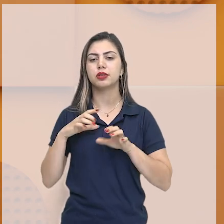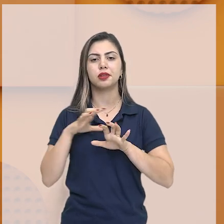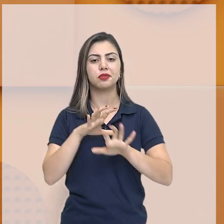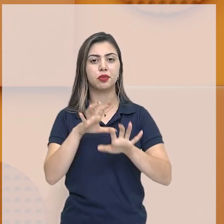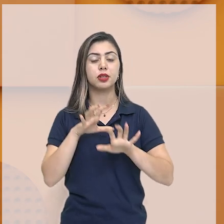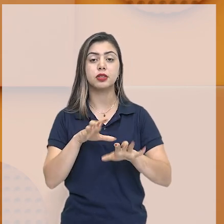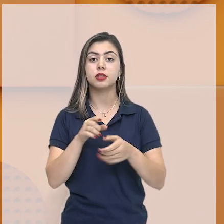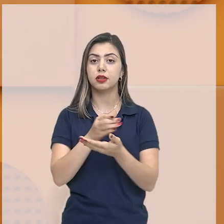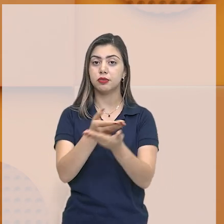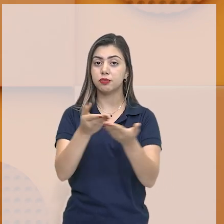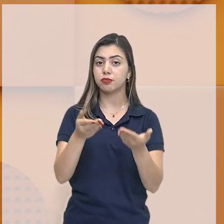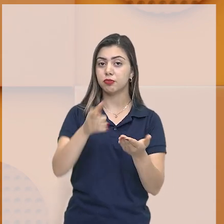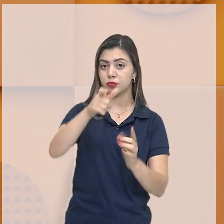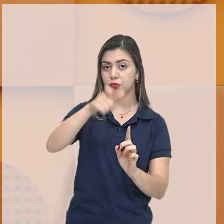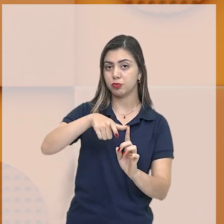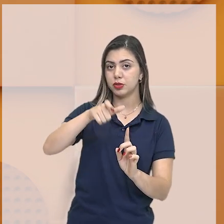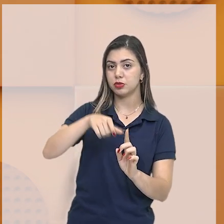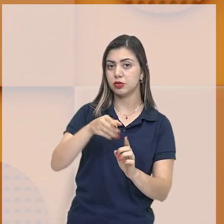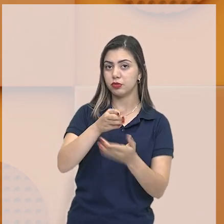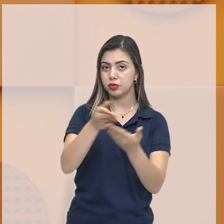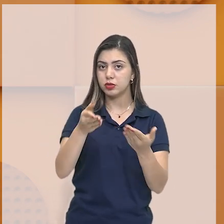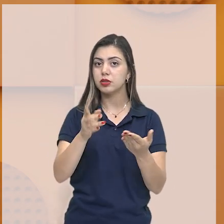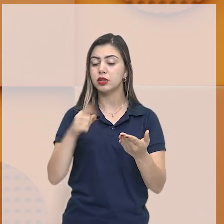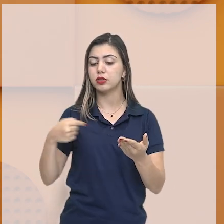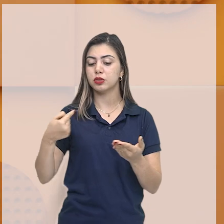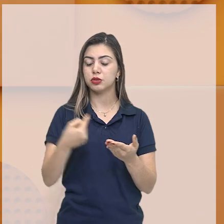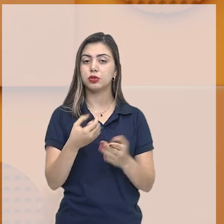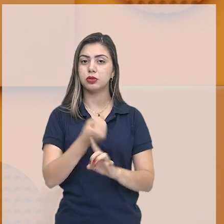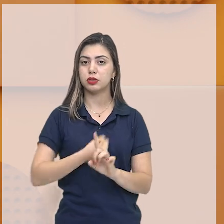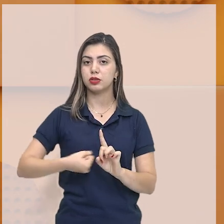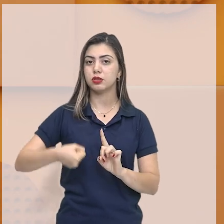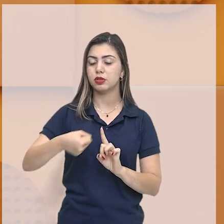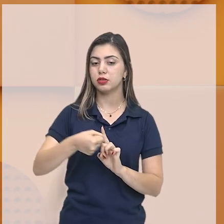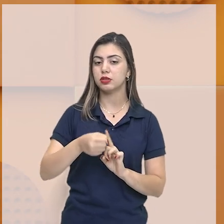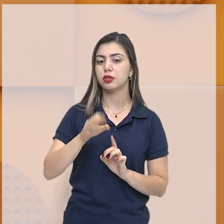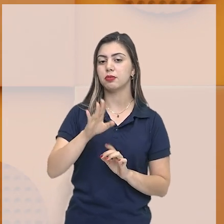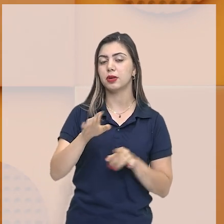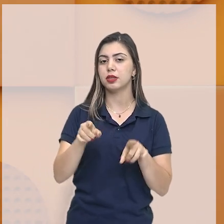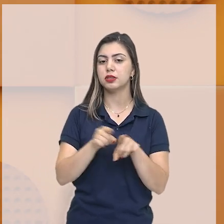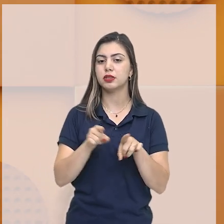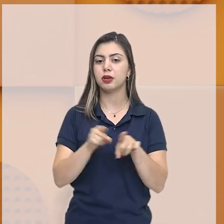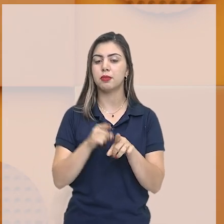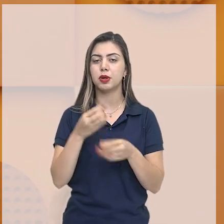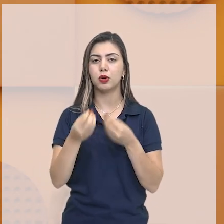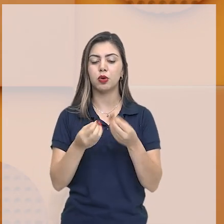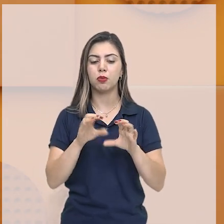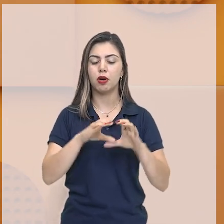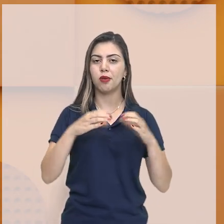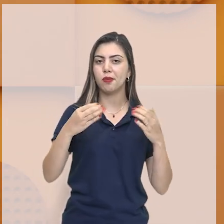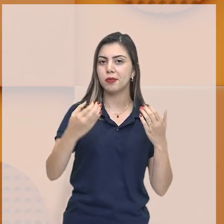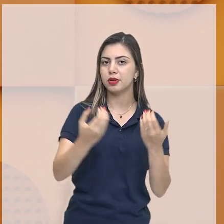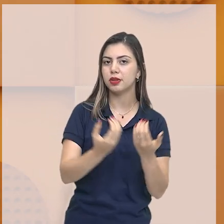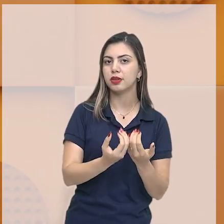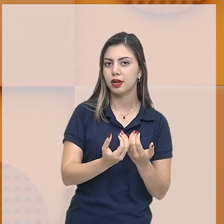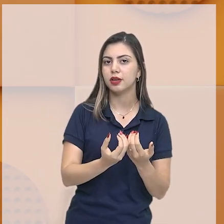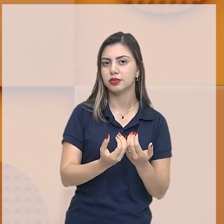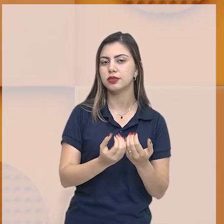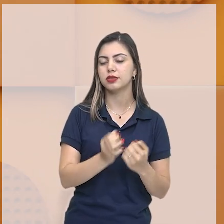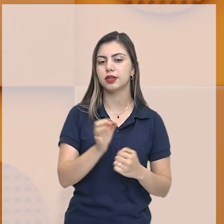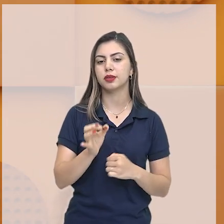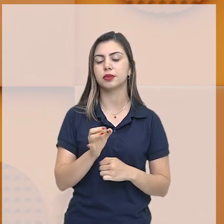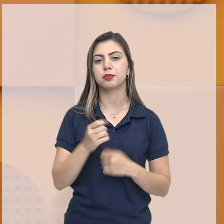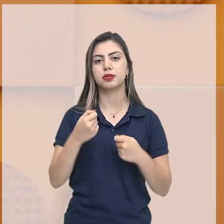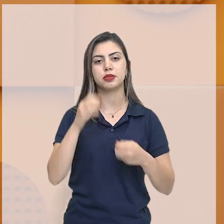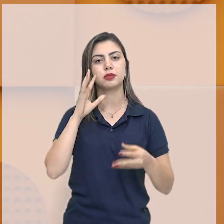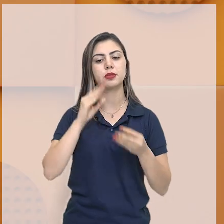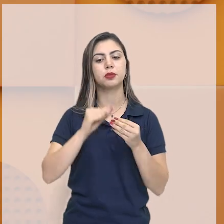somente você como pessoa e agente da sociedade, mas também a sua comunidade, a sua sociedade, tá